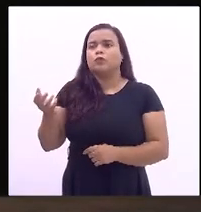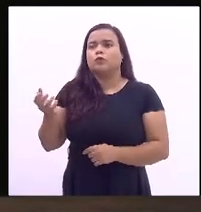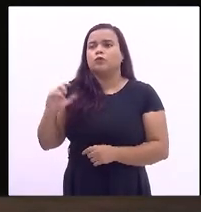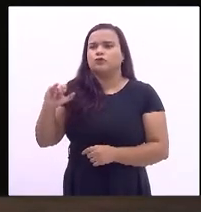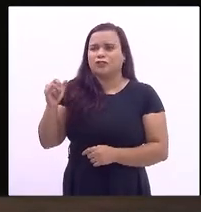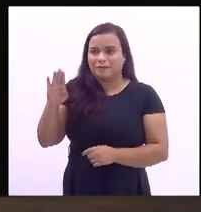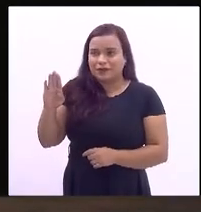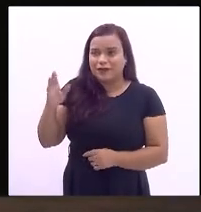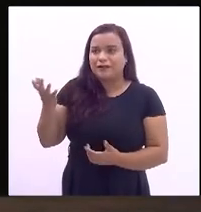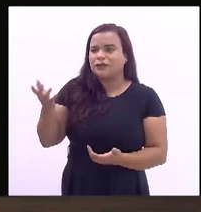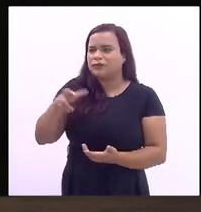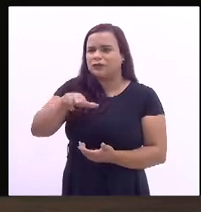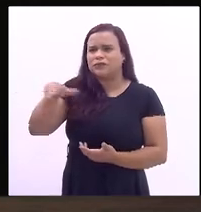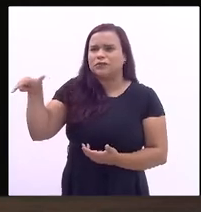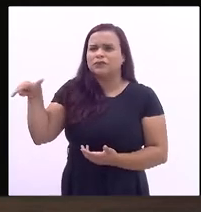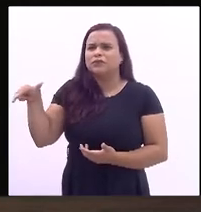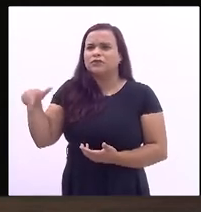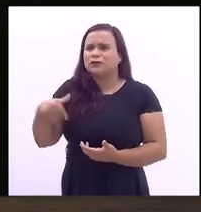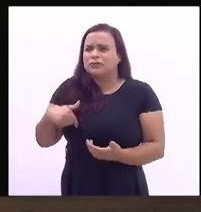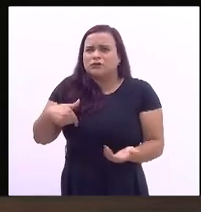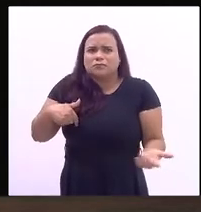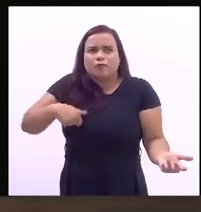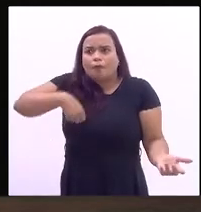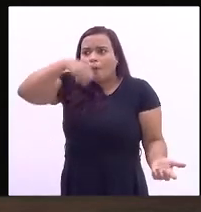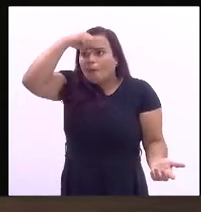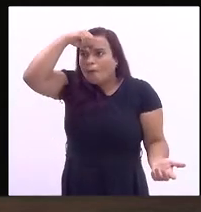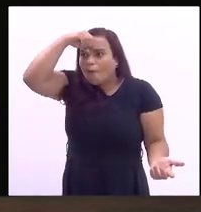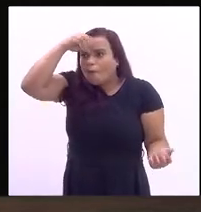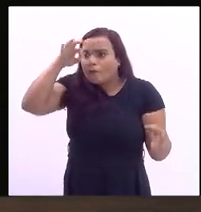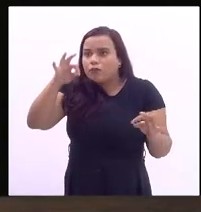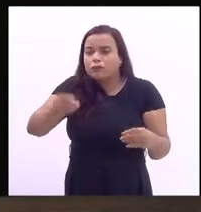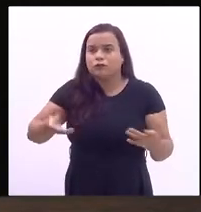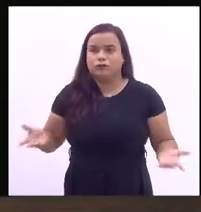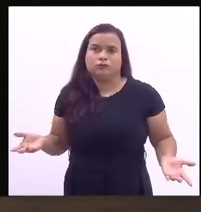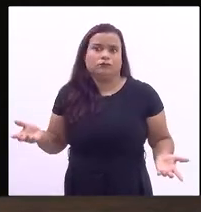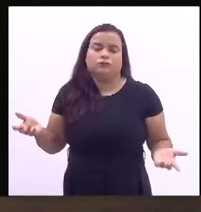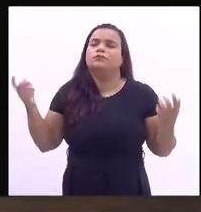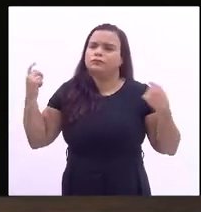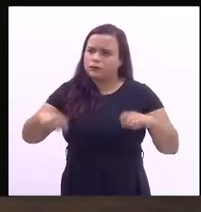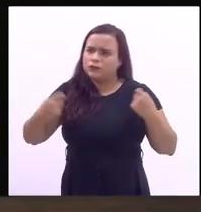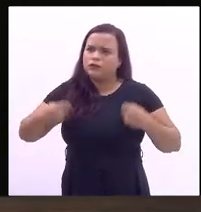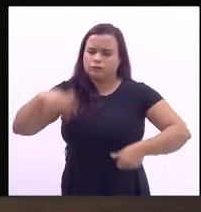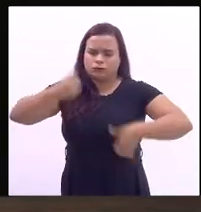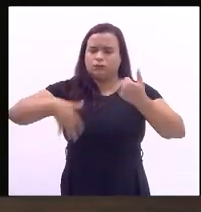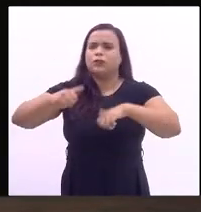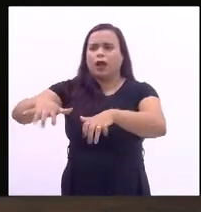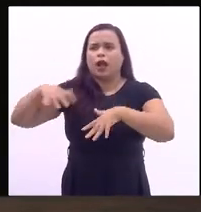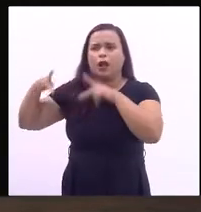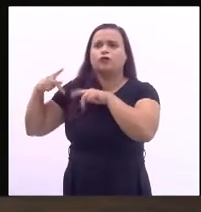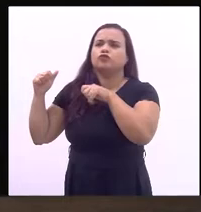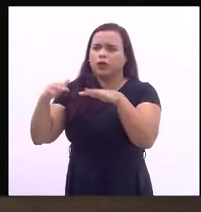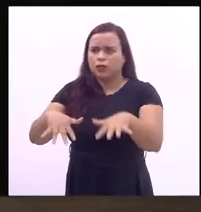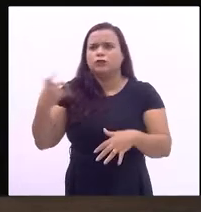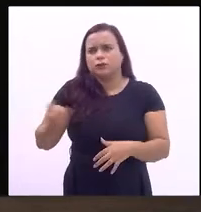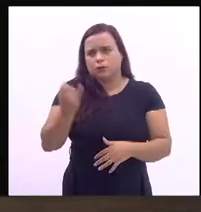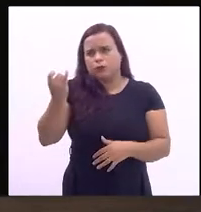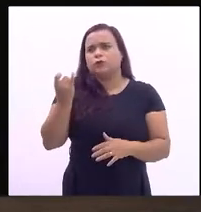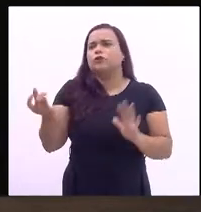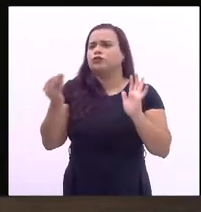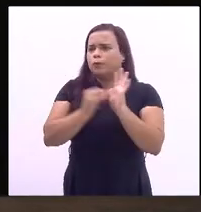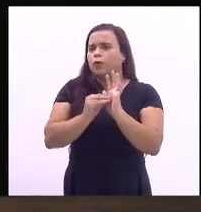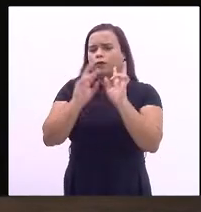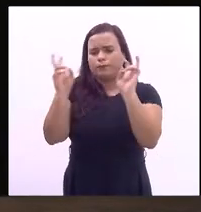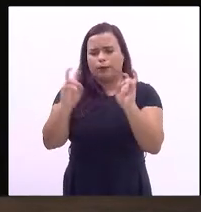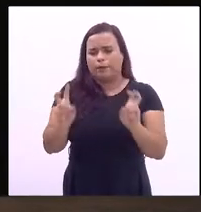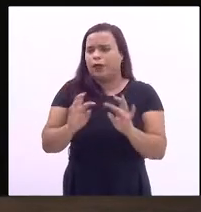cheque em branco para o deputado na sua casa no final de legislatura Então temos que ter essa audiência pública colocar todas as questões